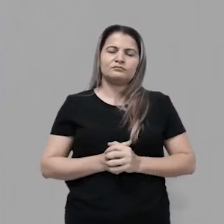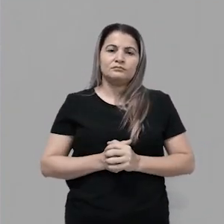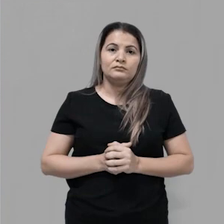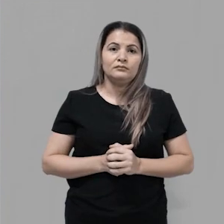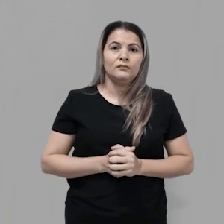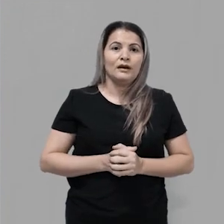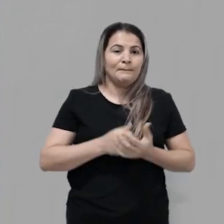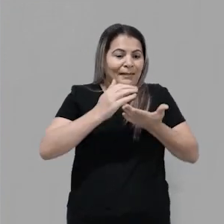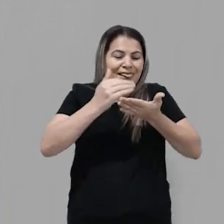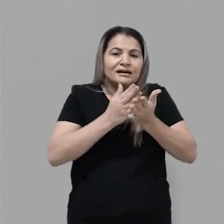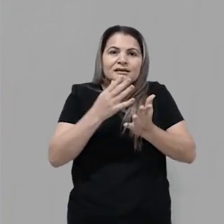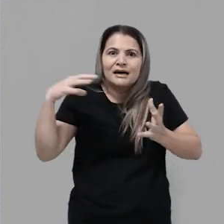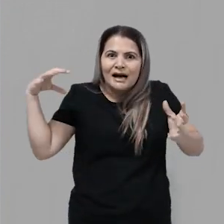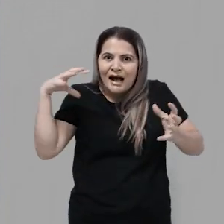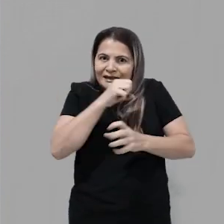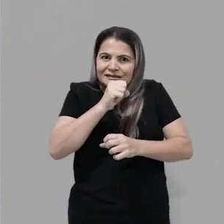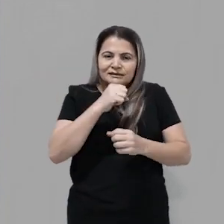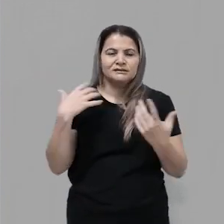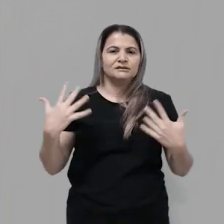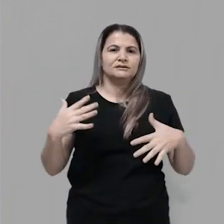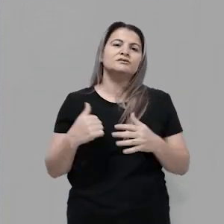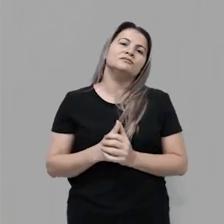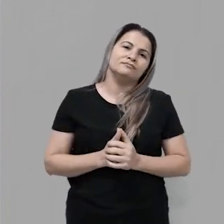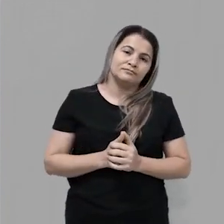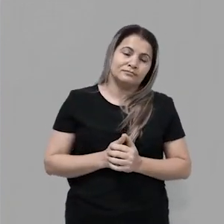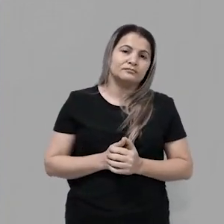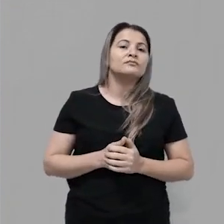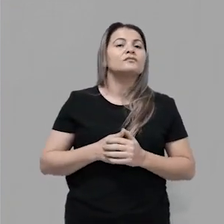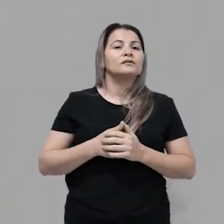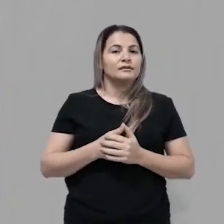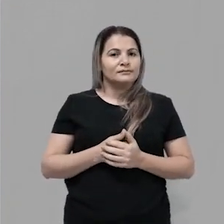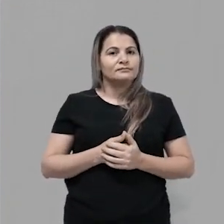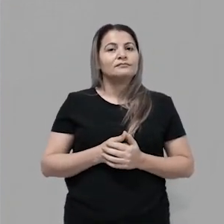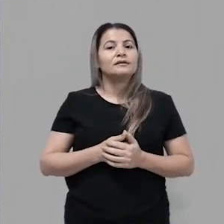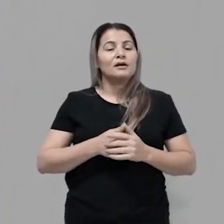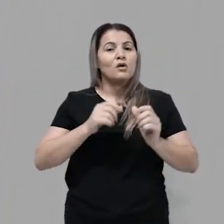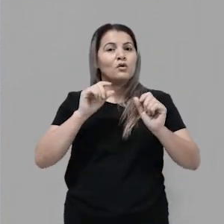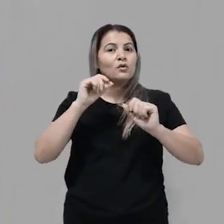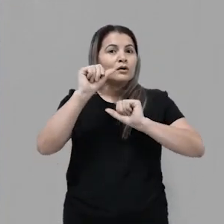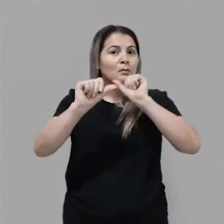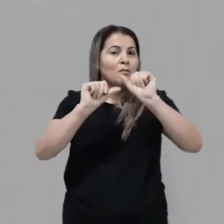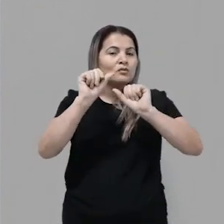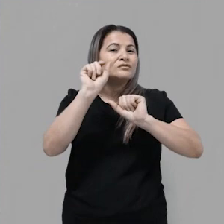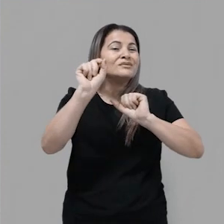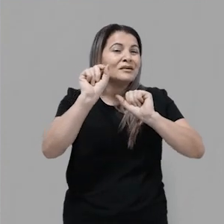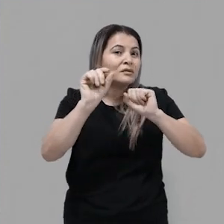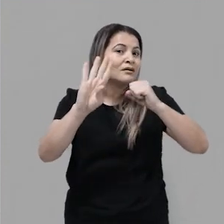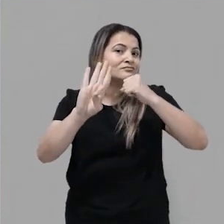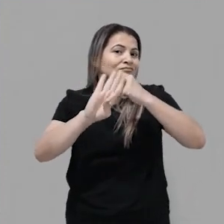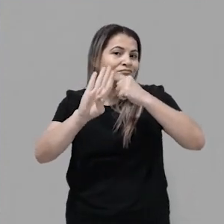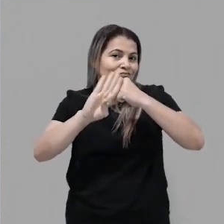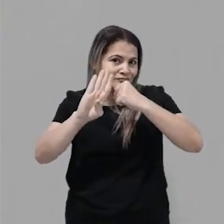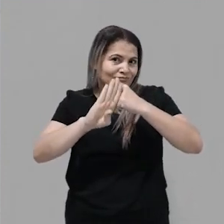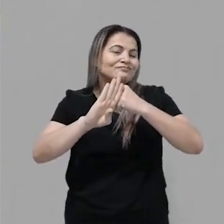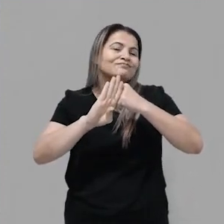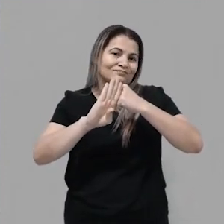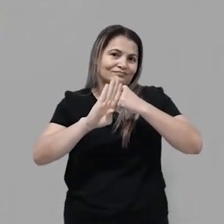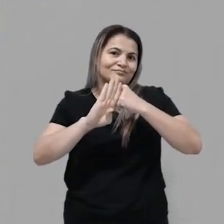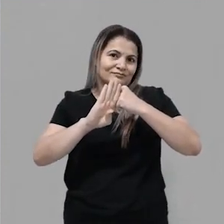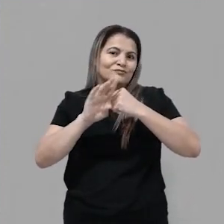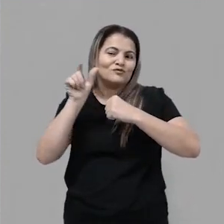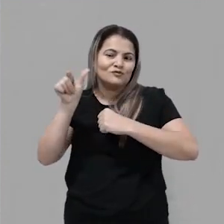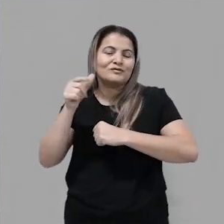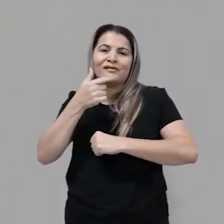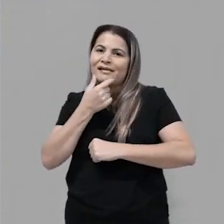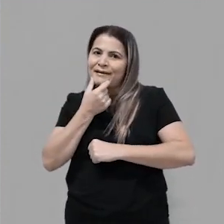potato, batata quente. Hot potatoes, batatas quentes. Tá? Então, o português tem a